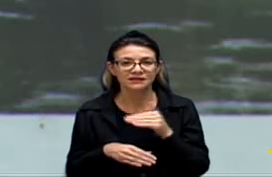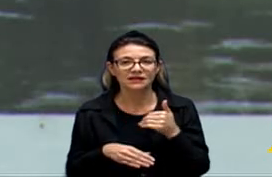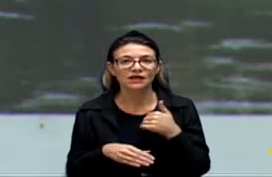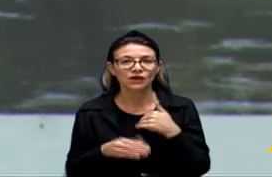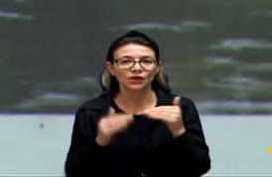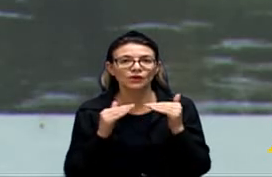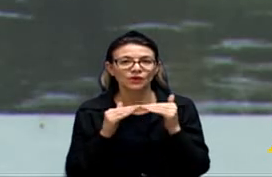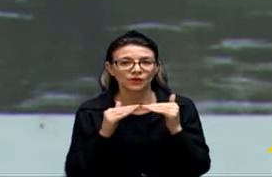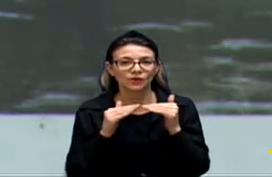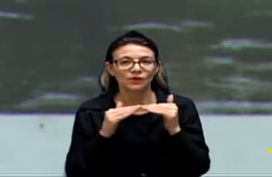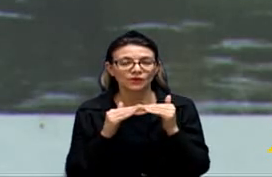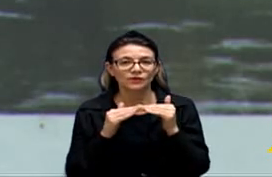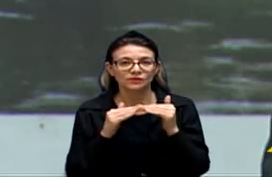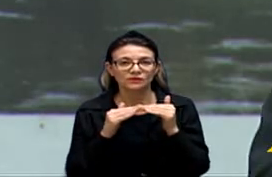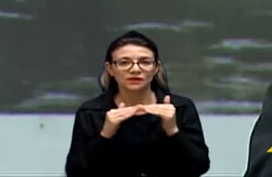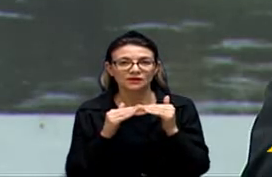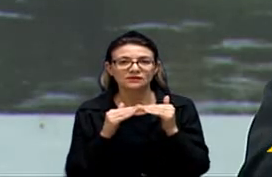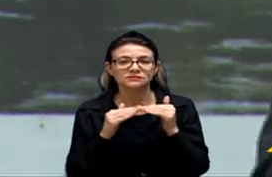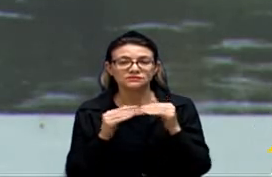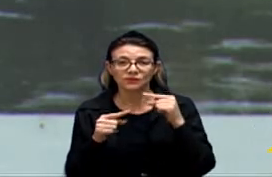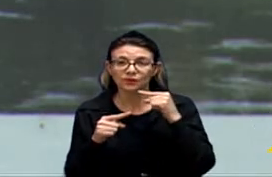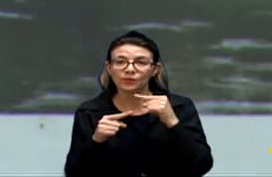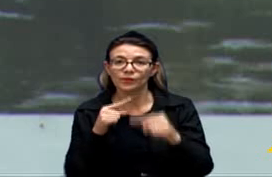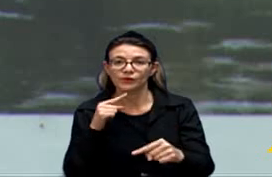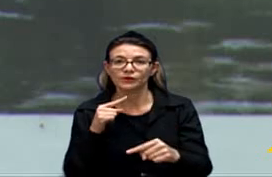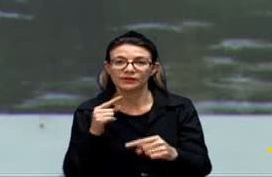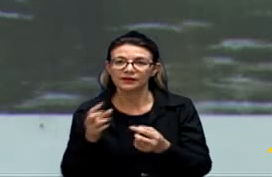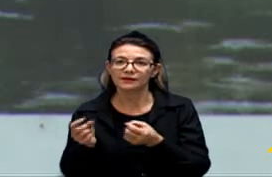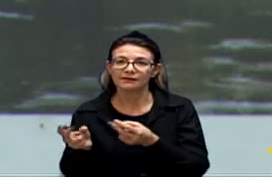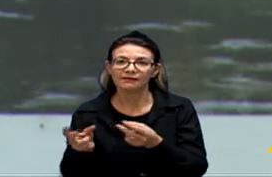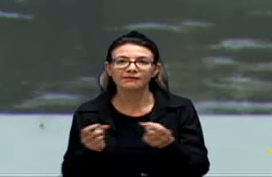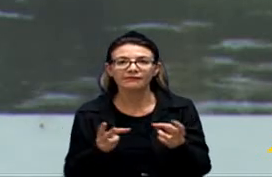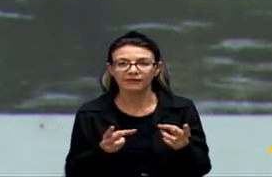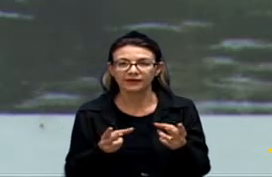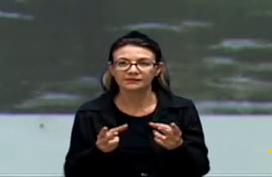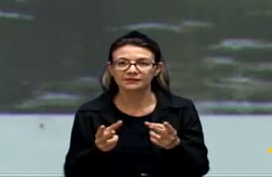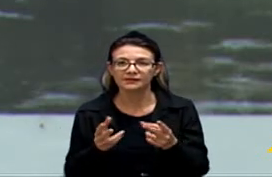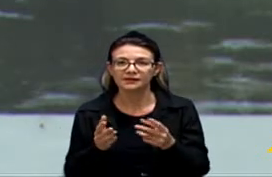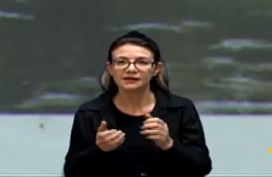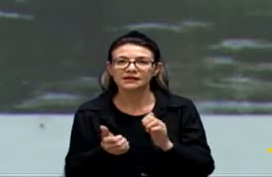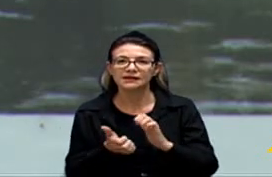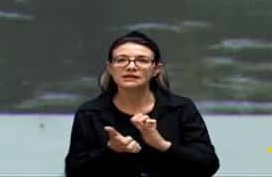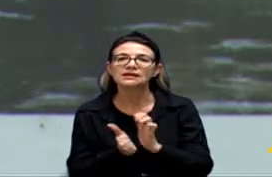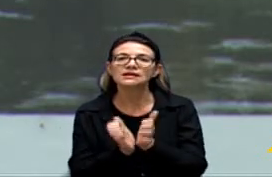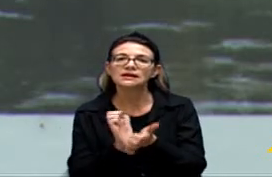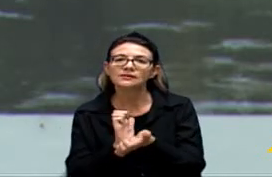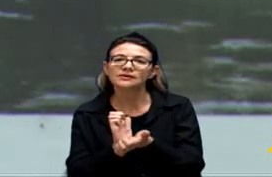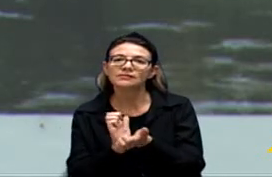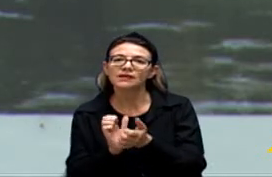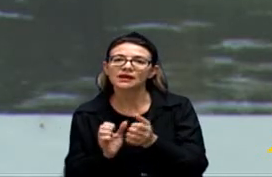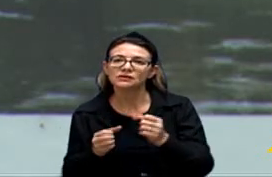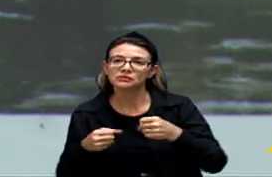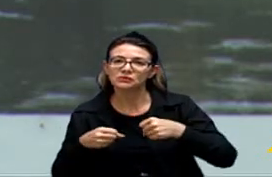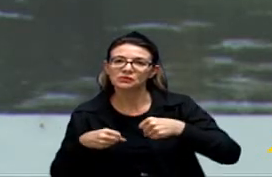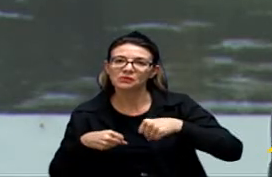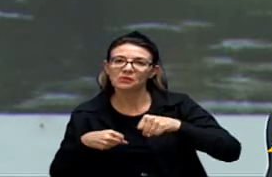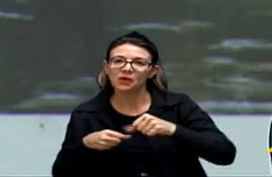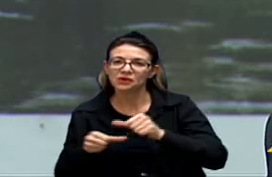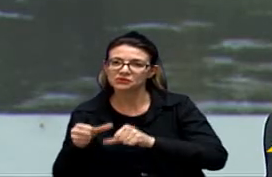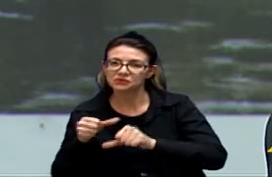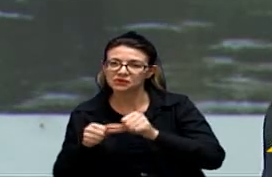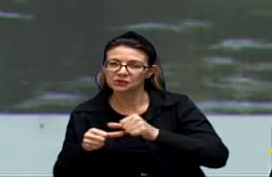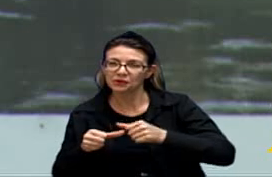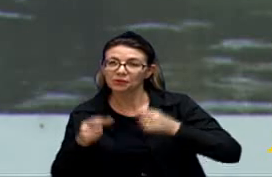dispositivos barulhentos Inclusive a comercialização Ok eu que sou conservador 80% conservador